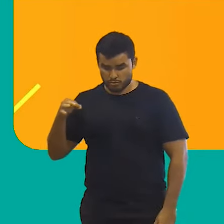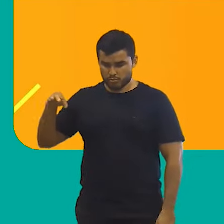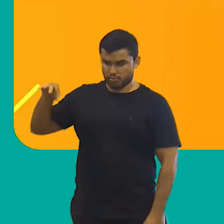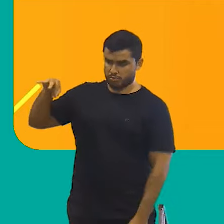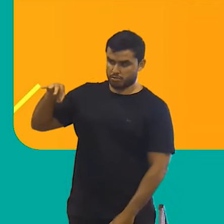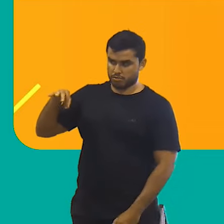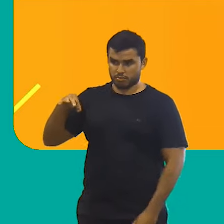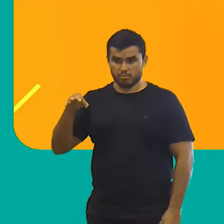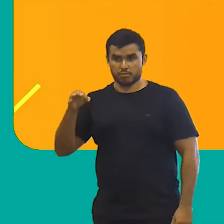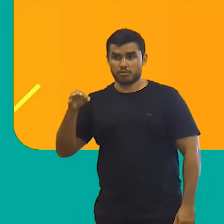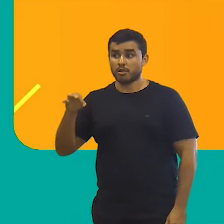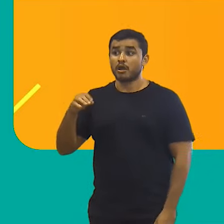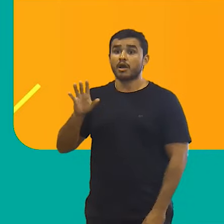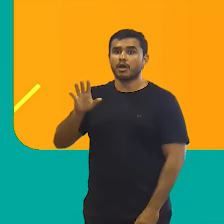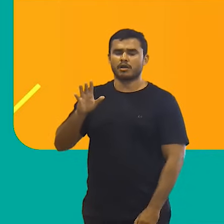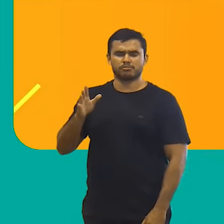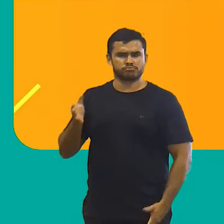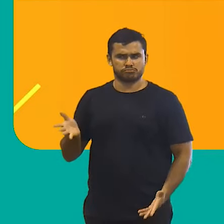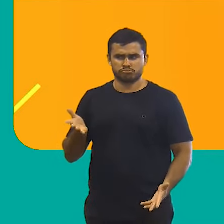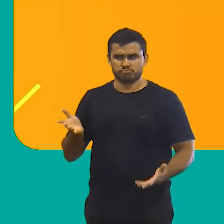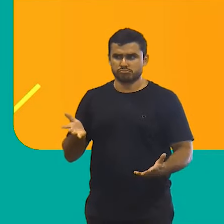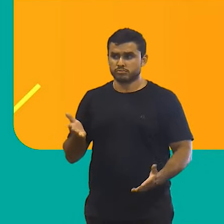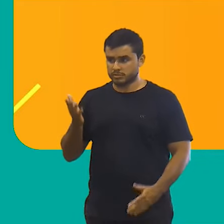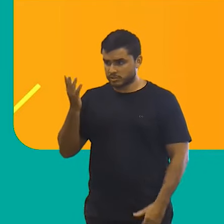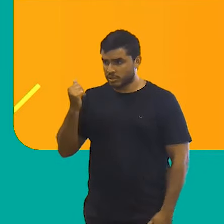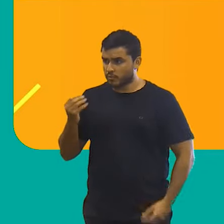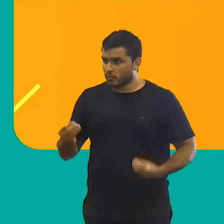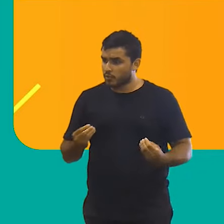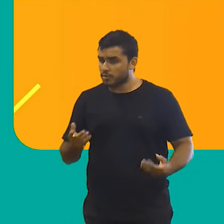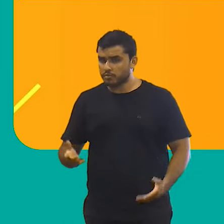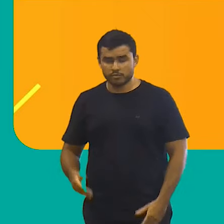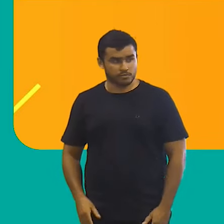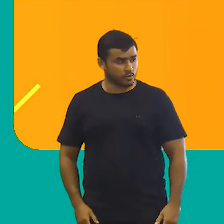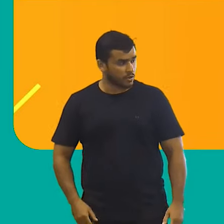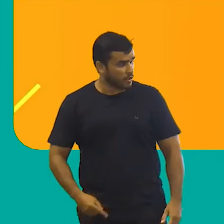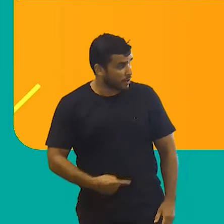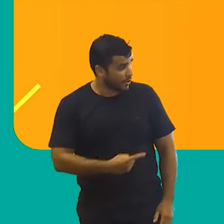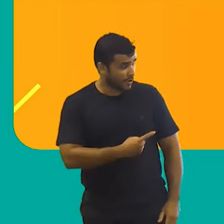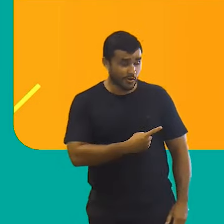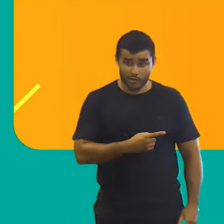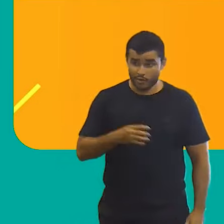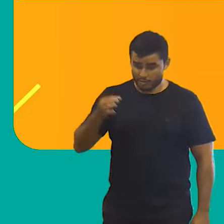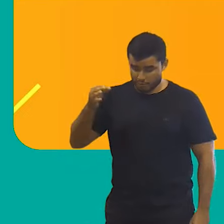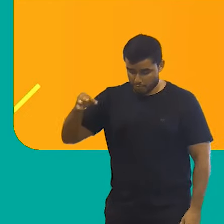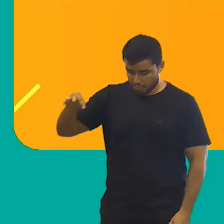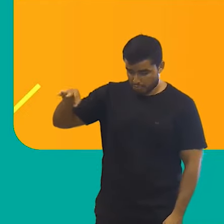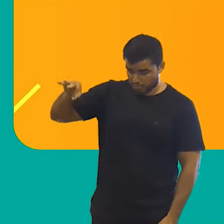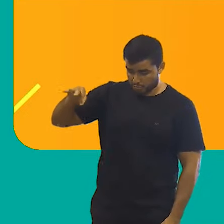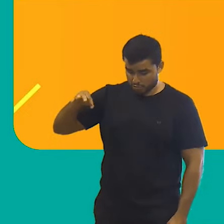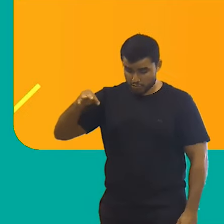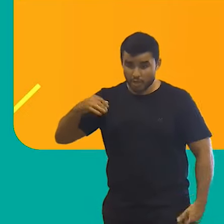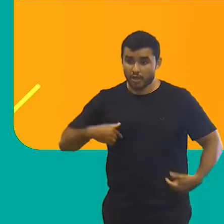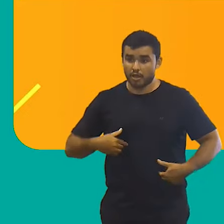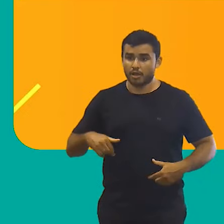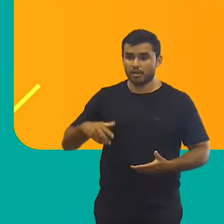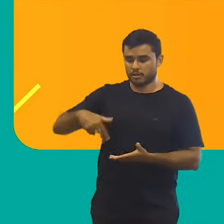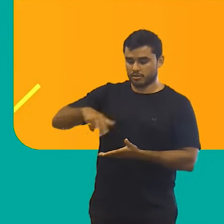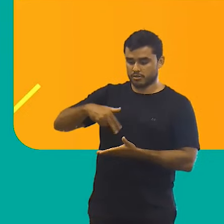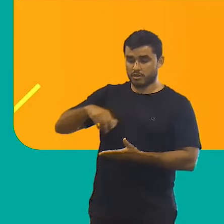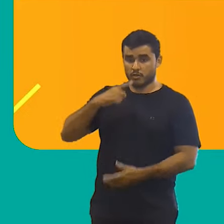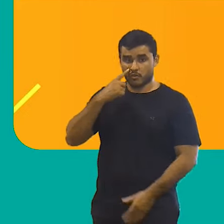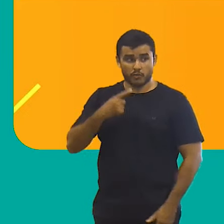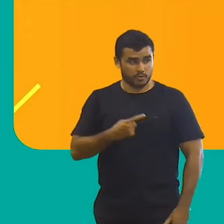tem uma forma só de acontecer. Você fala, mas como assim? Eu vou tentar fazer a minha dança entrar no pêndulo. 1 e 2, e 1 e 2, e